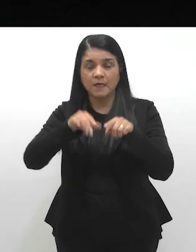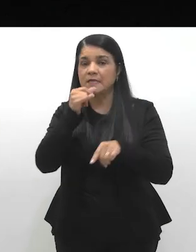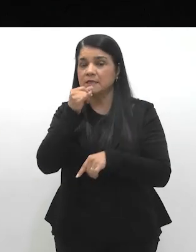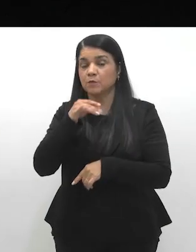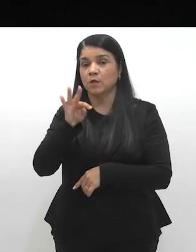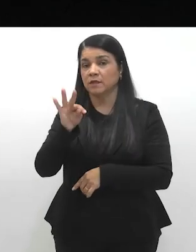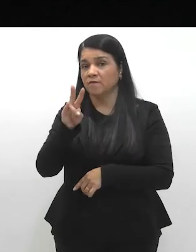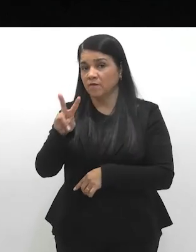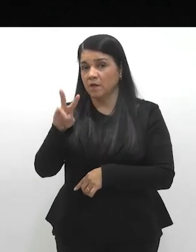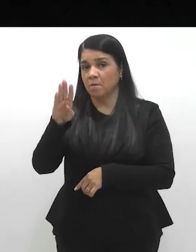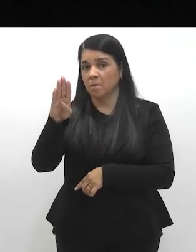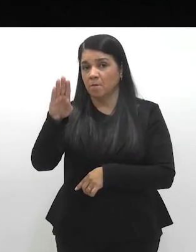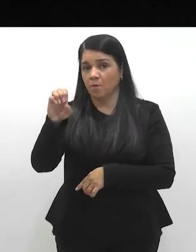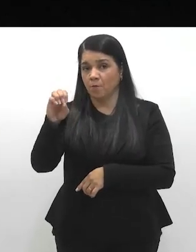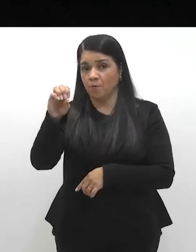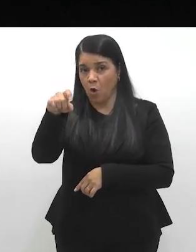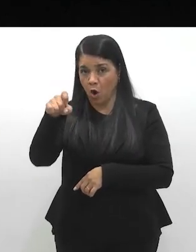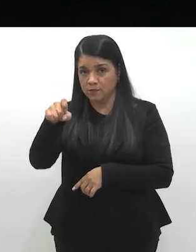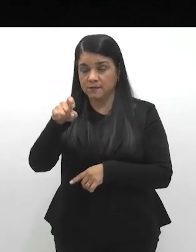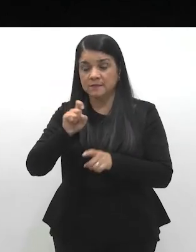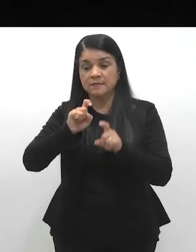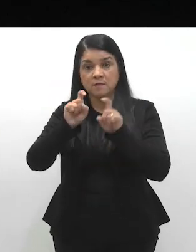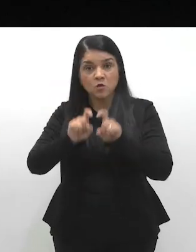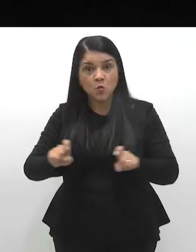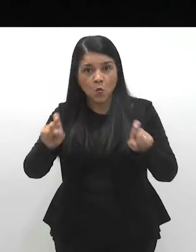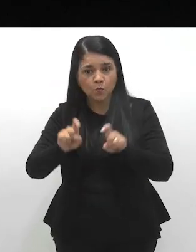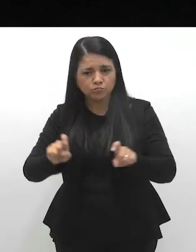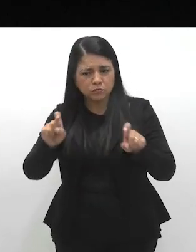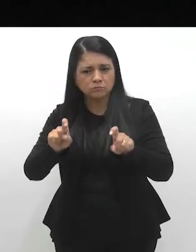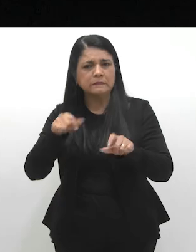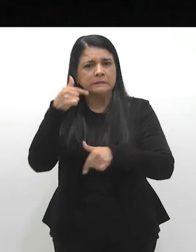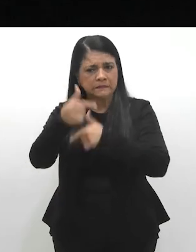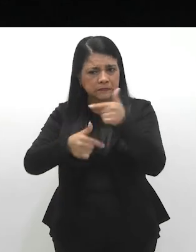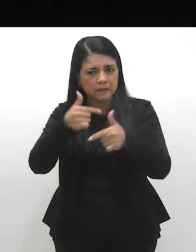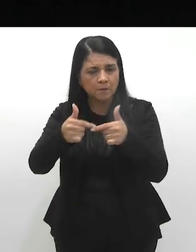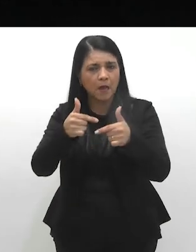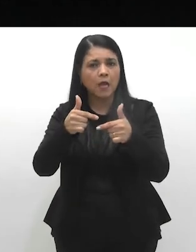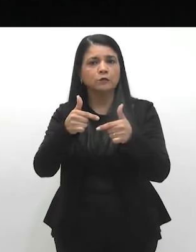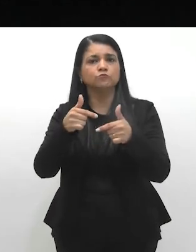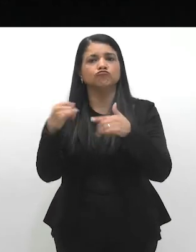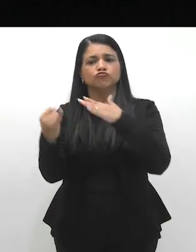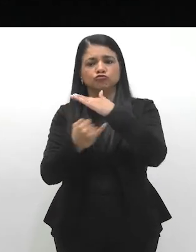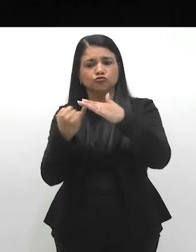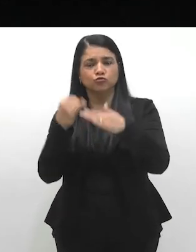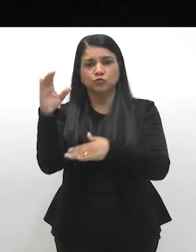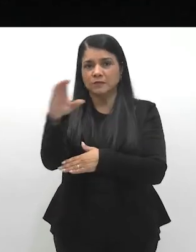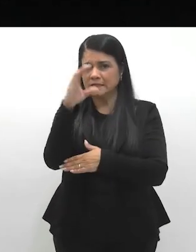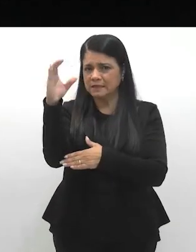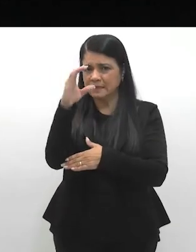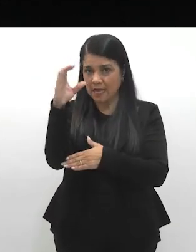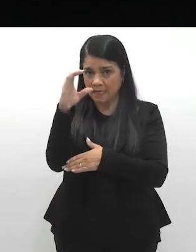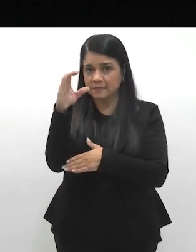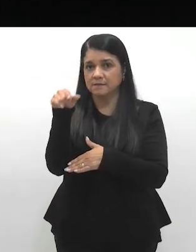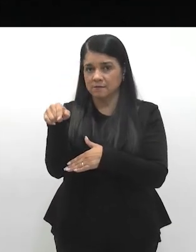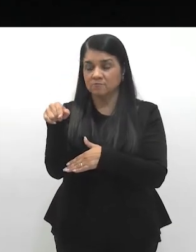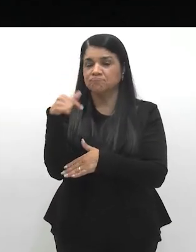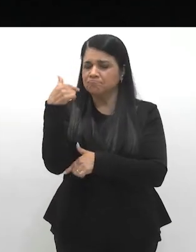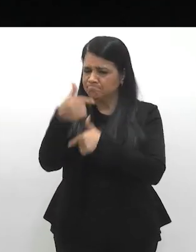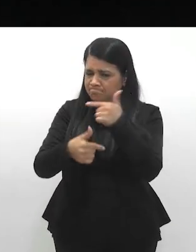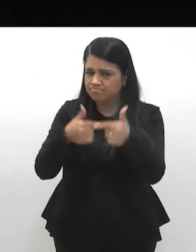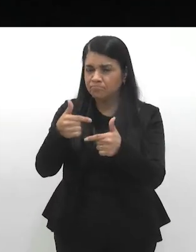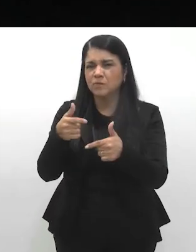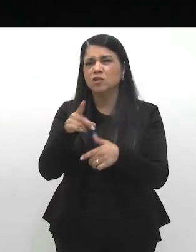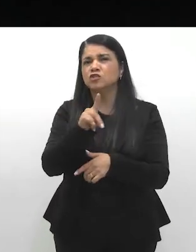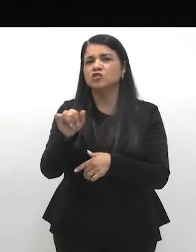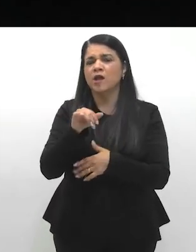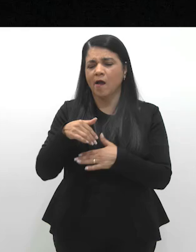a TV Box, transformamos isso em computador, é um trabalho muito bem feito pelo pessoal do Instituto de Ciências Exatas,